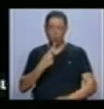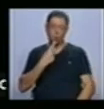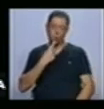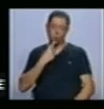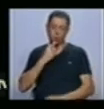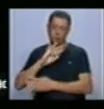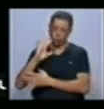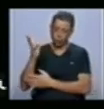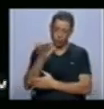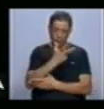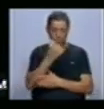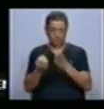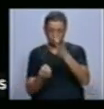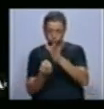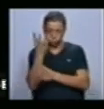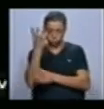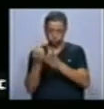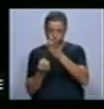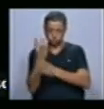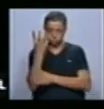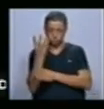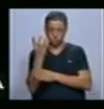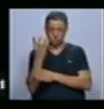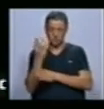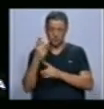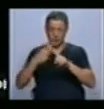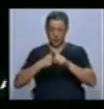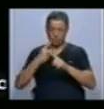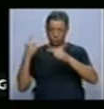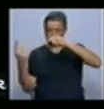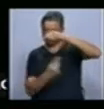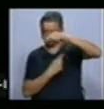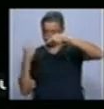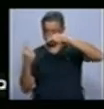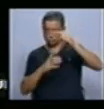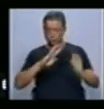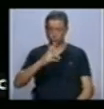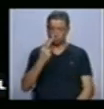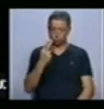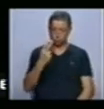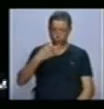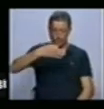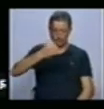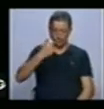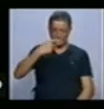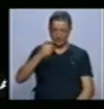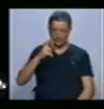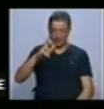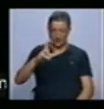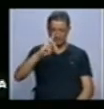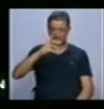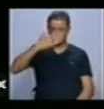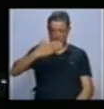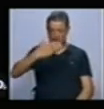esta lua tem uma curiosidade orbital. Gira à volta de Júpiter a cada 1,77 dias, mas está